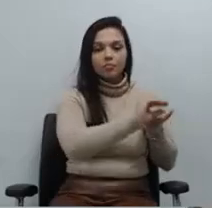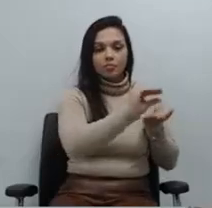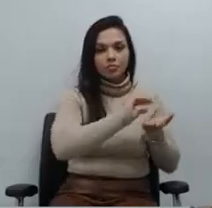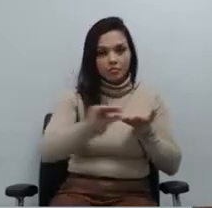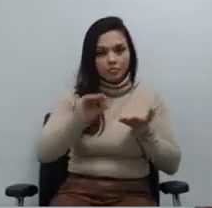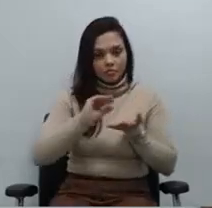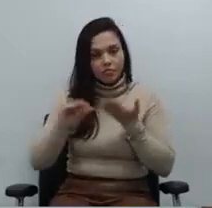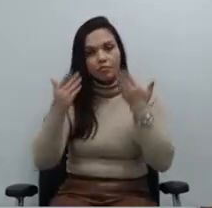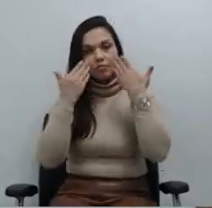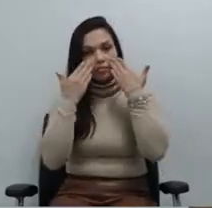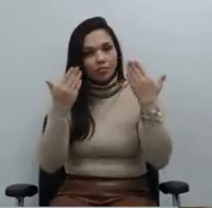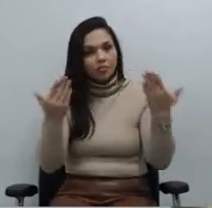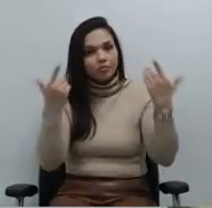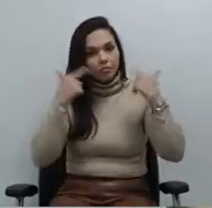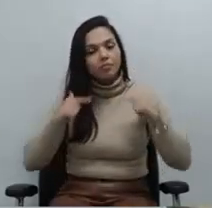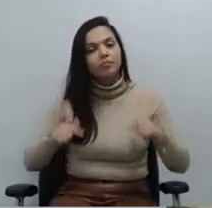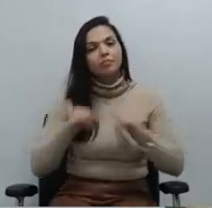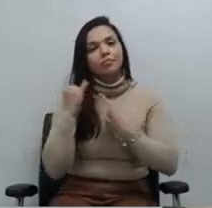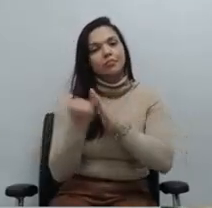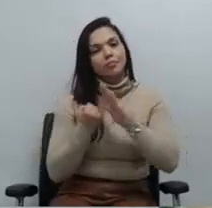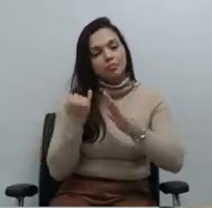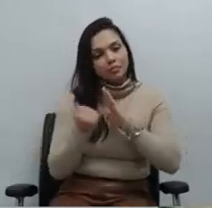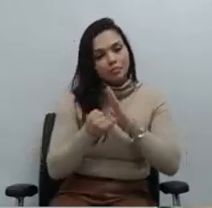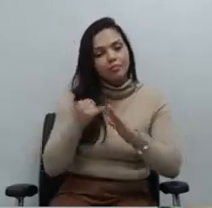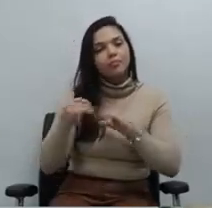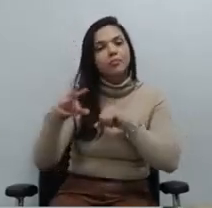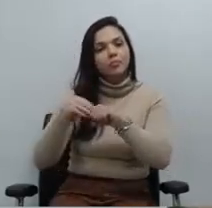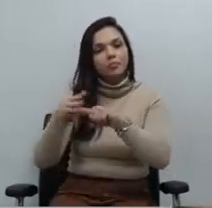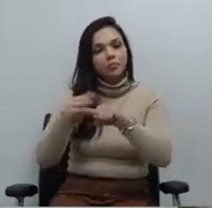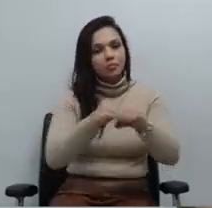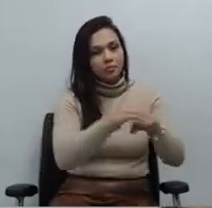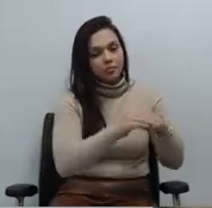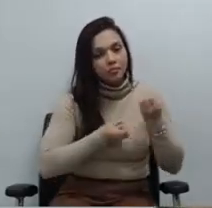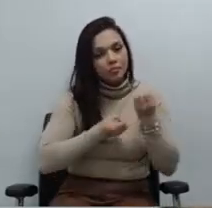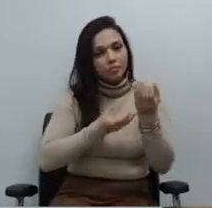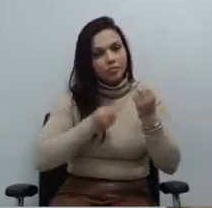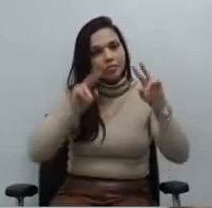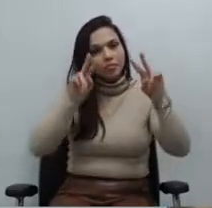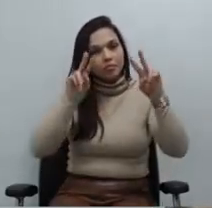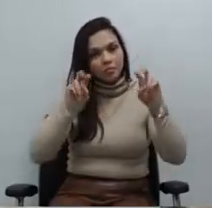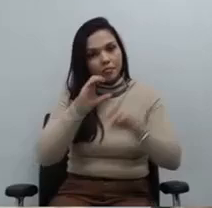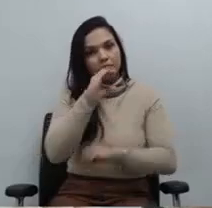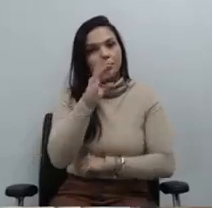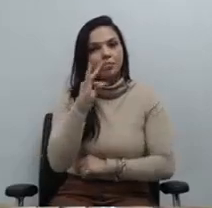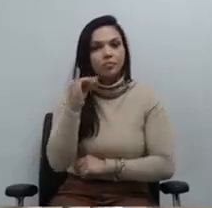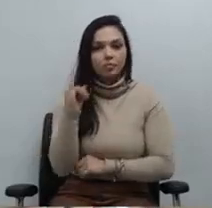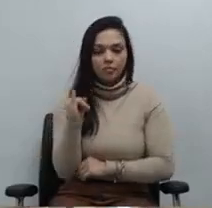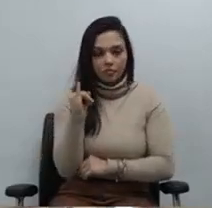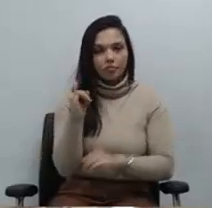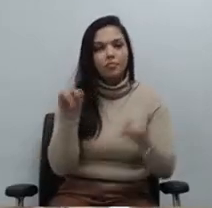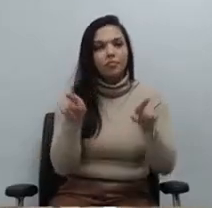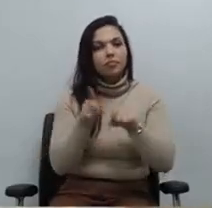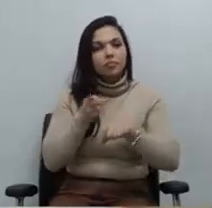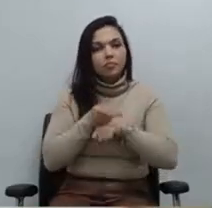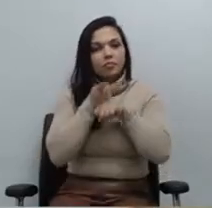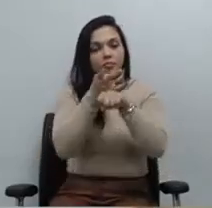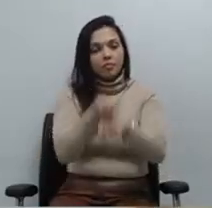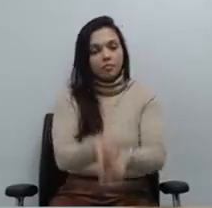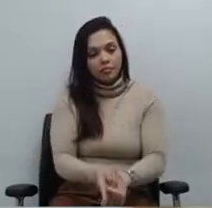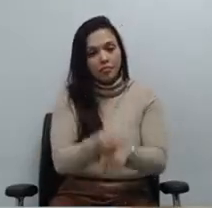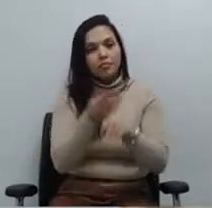aprimoramento da transparência institucional, coleta de dados, alguns temas também ligados à CTI, né, buscando o